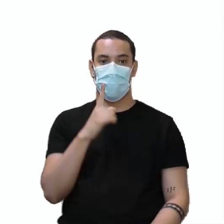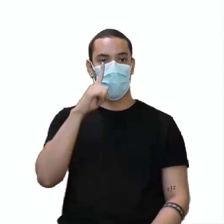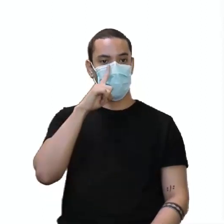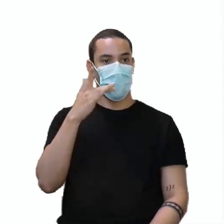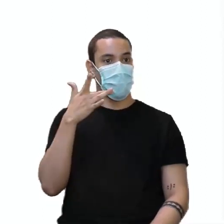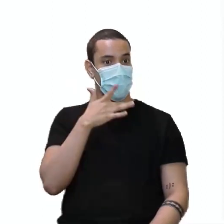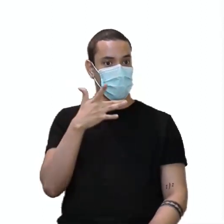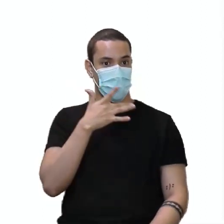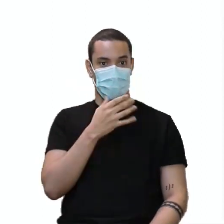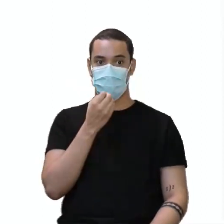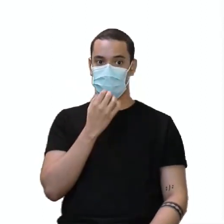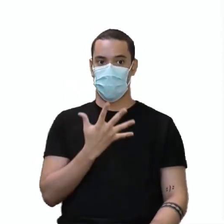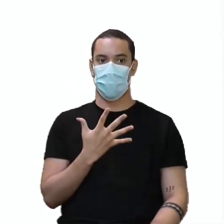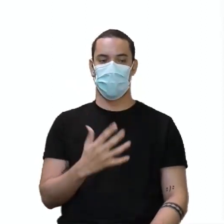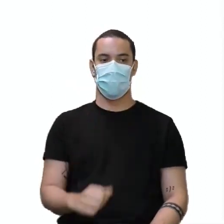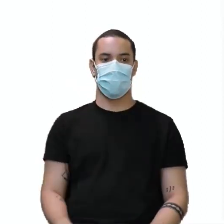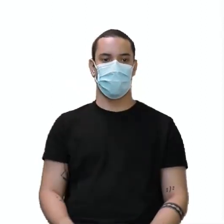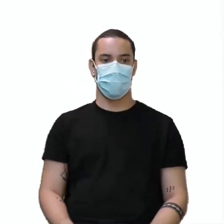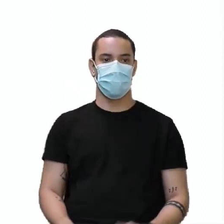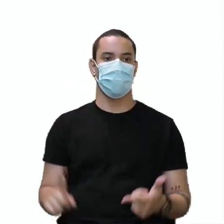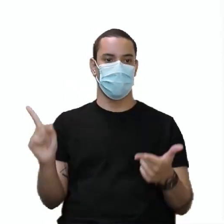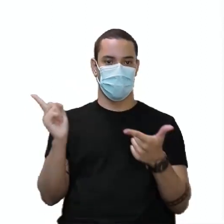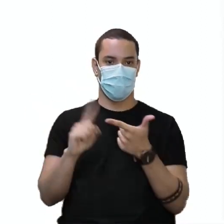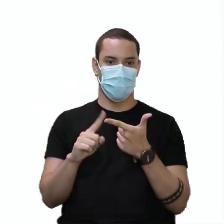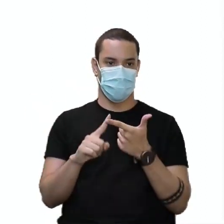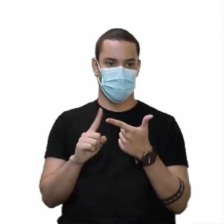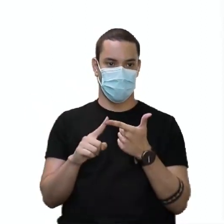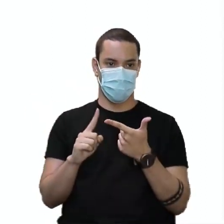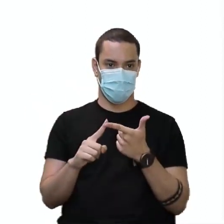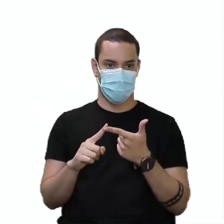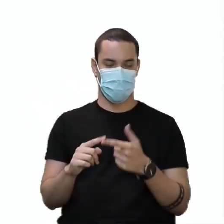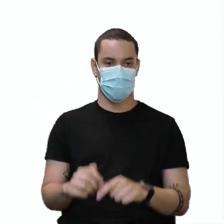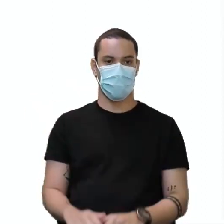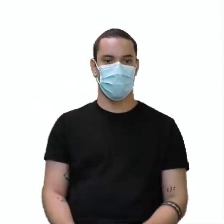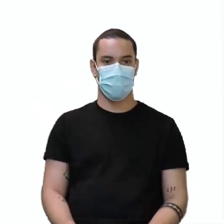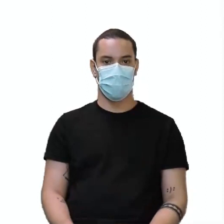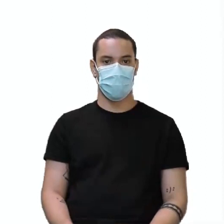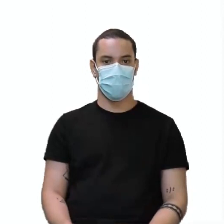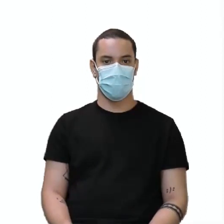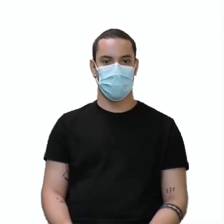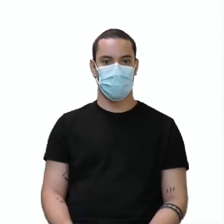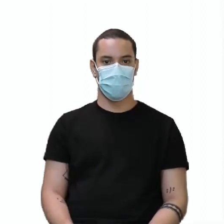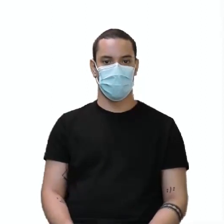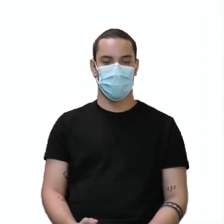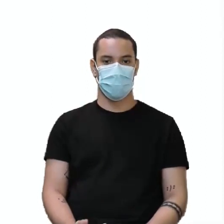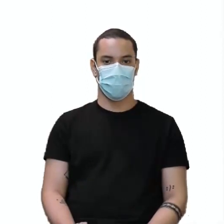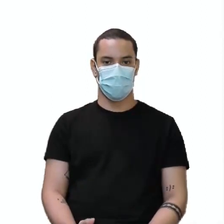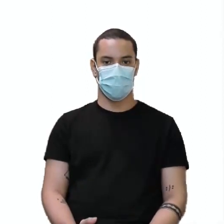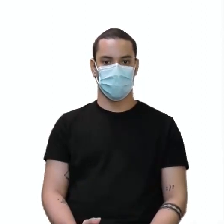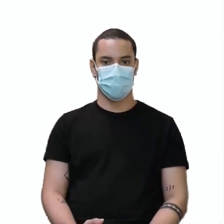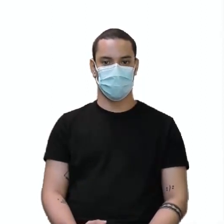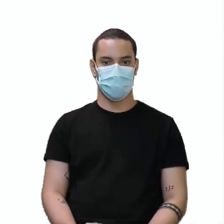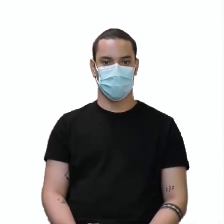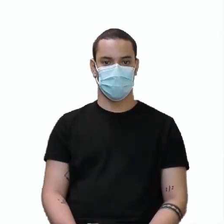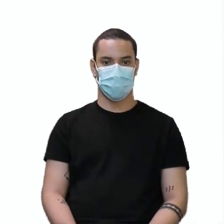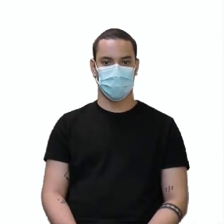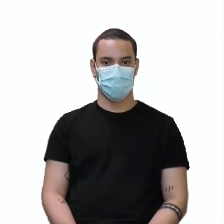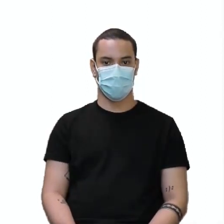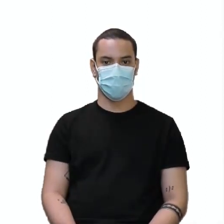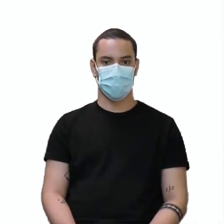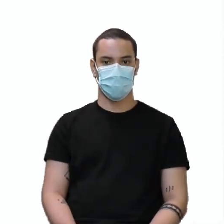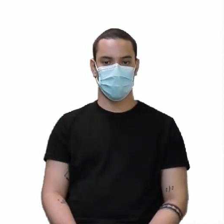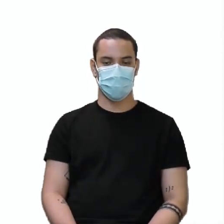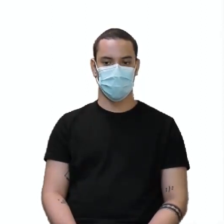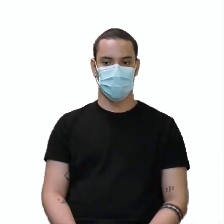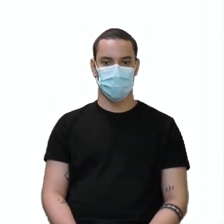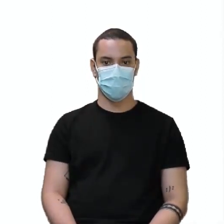biscoitinhos bem gostosinhos, good. Letra B, I don't know the times table vary. E aí você